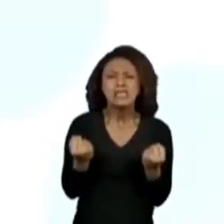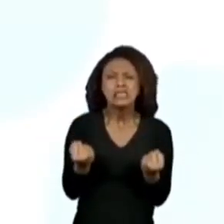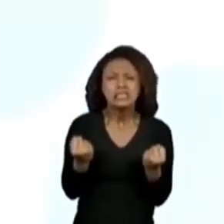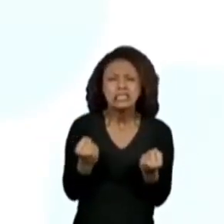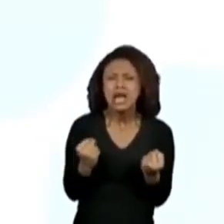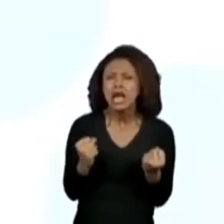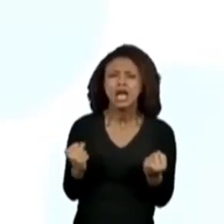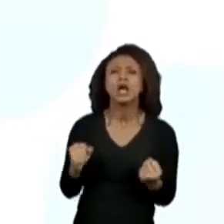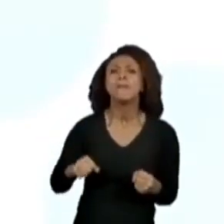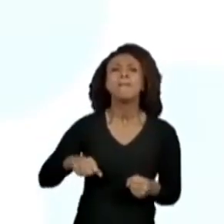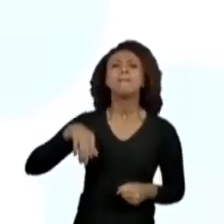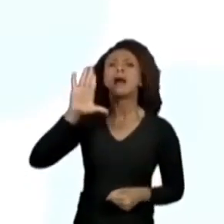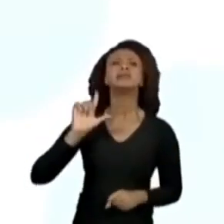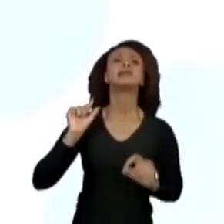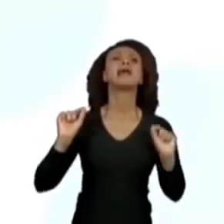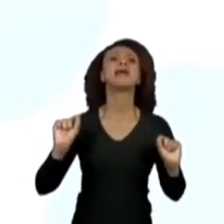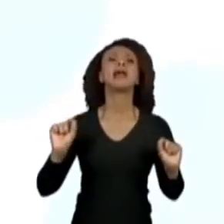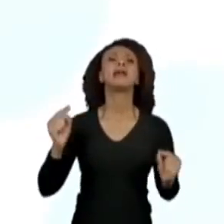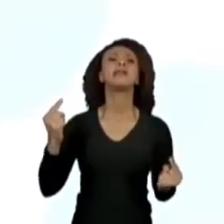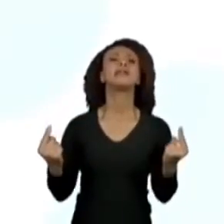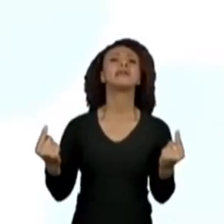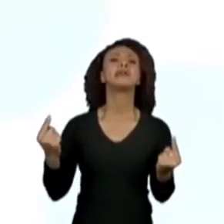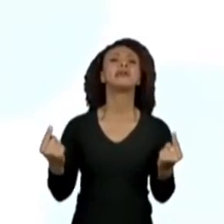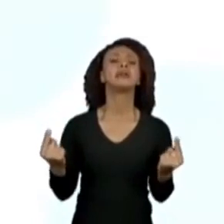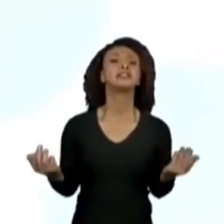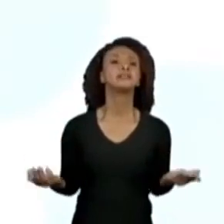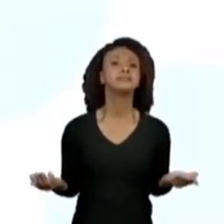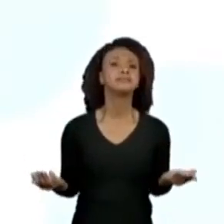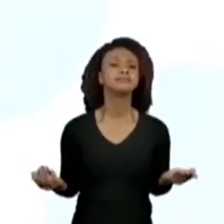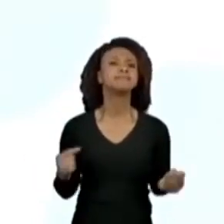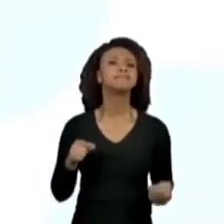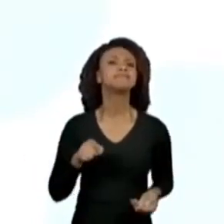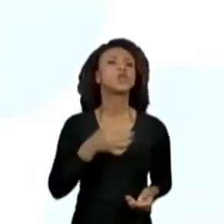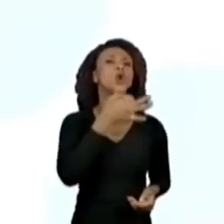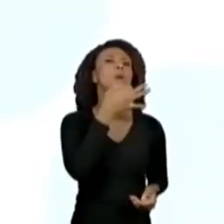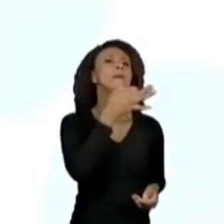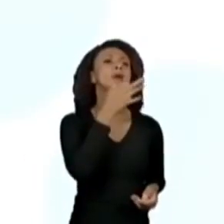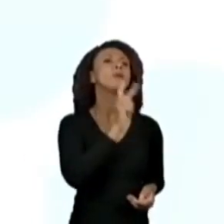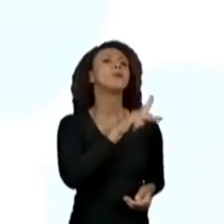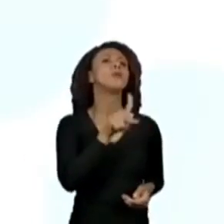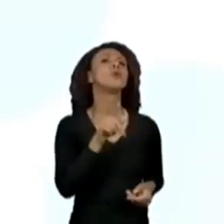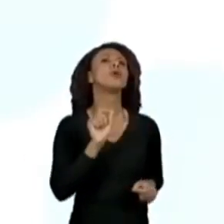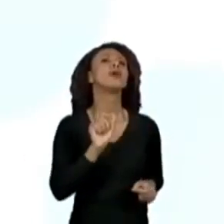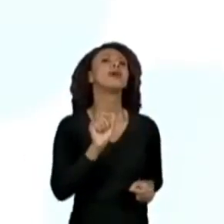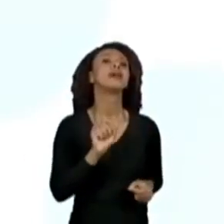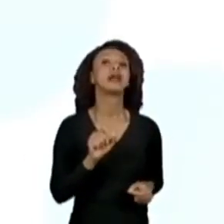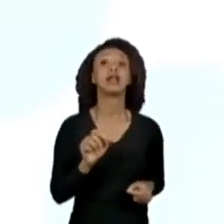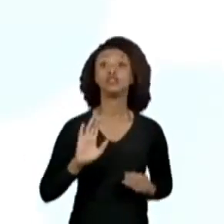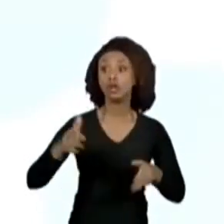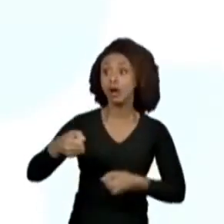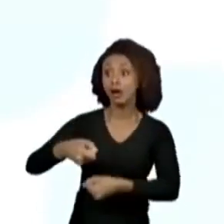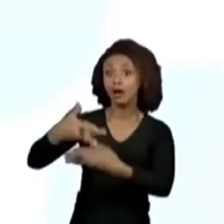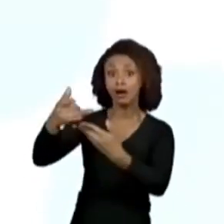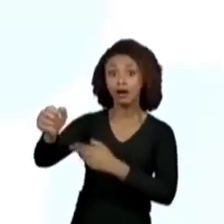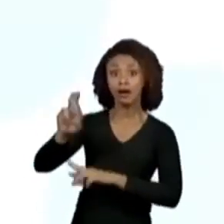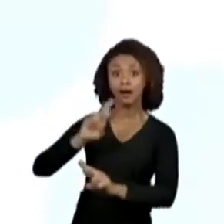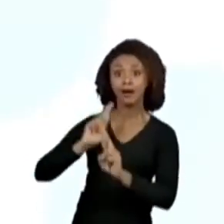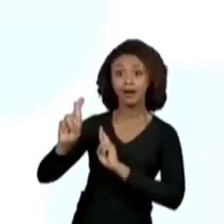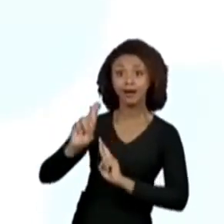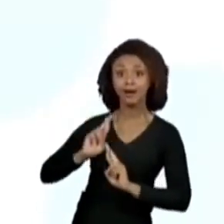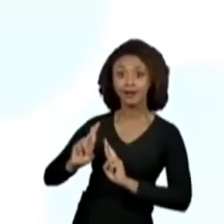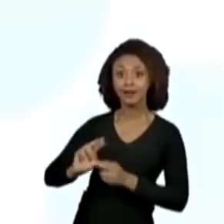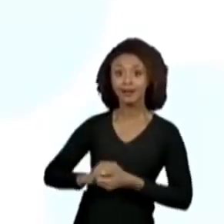pesado? E aí, o que você acha, Pro? Ó, já estão respondendo...